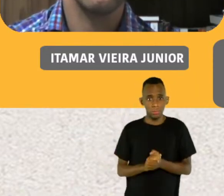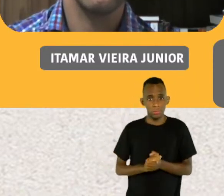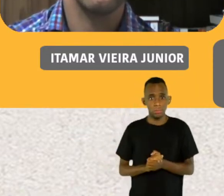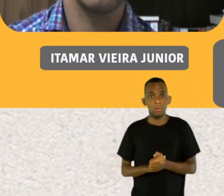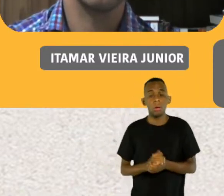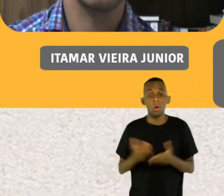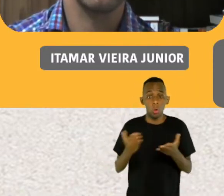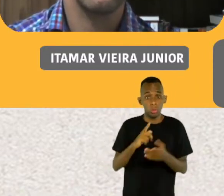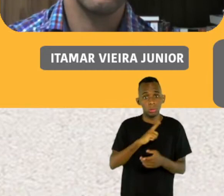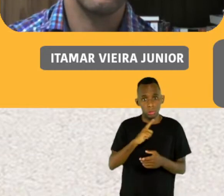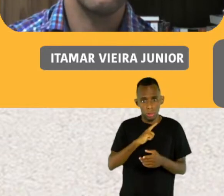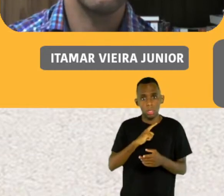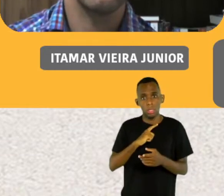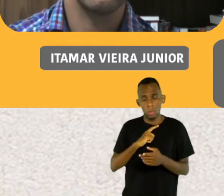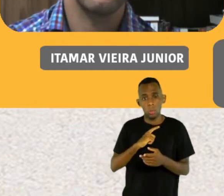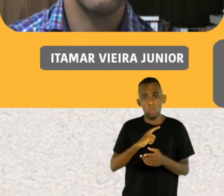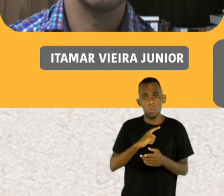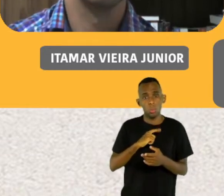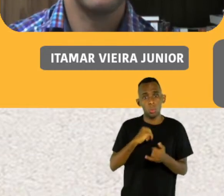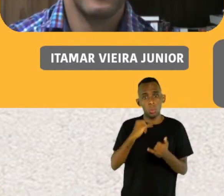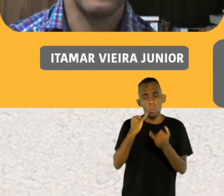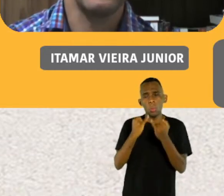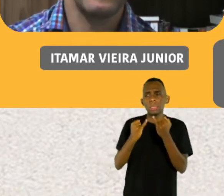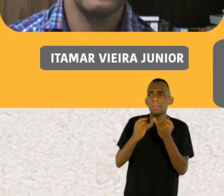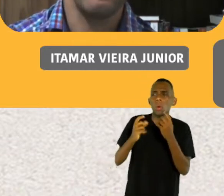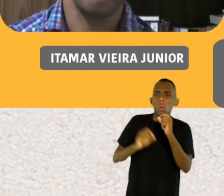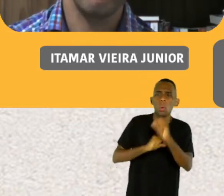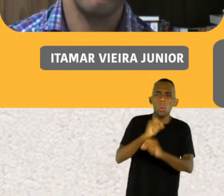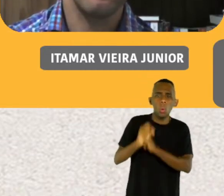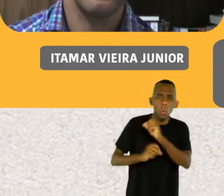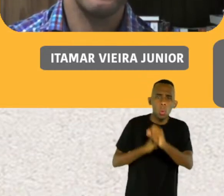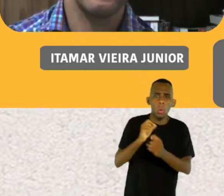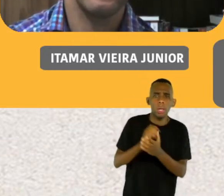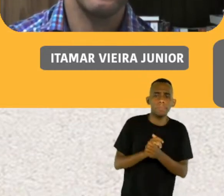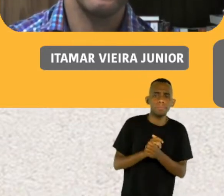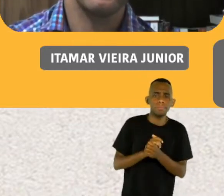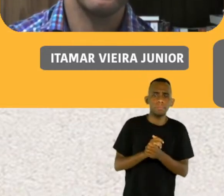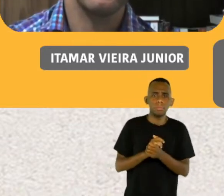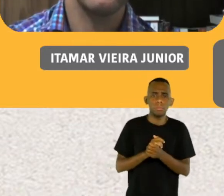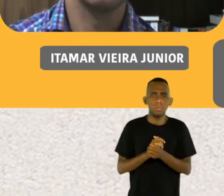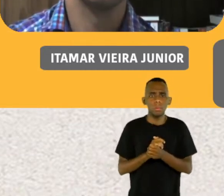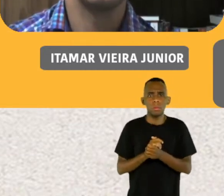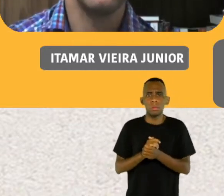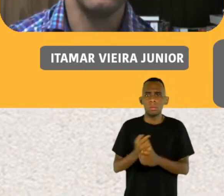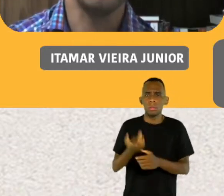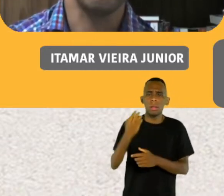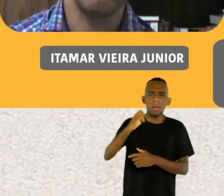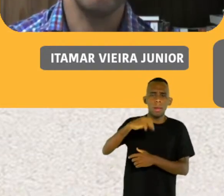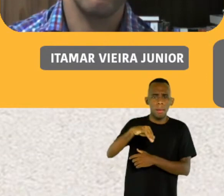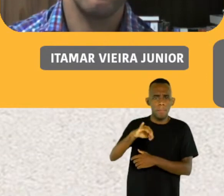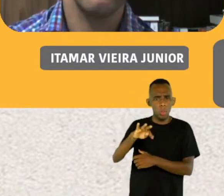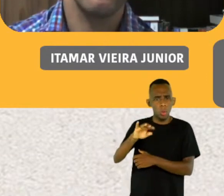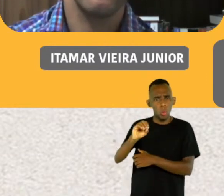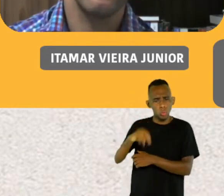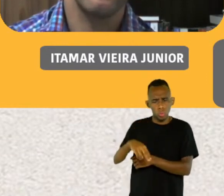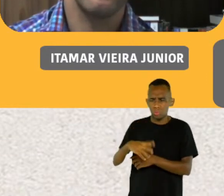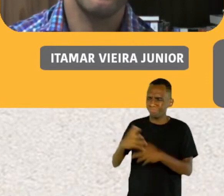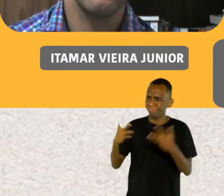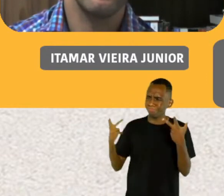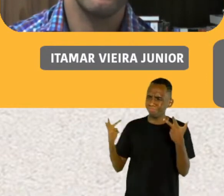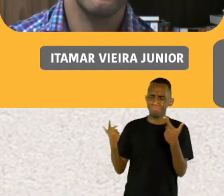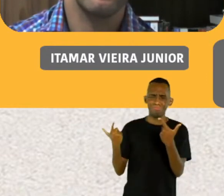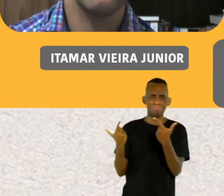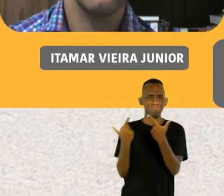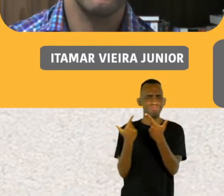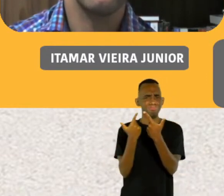Nós ambos prefaciamos livros do Milton Santos, né? Sim, sim. Que era um espetáculo, um gênio que foi muito além